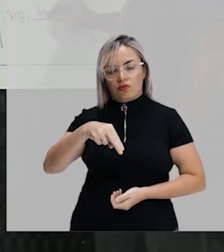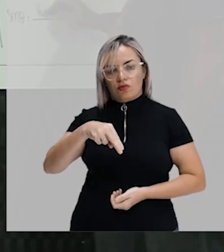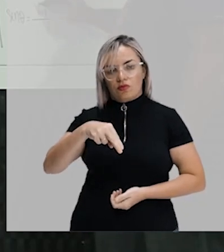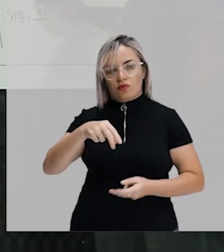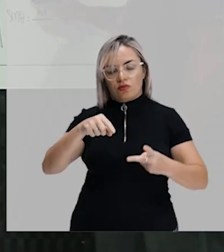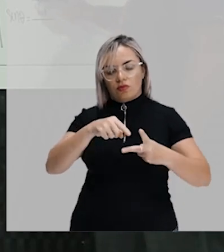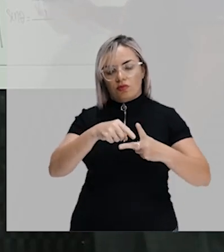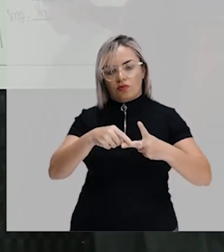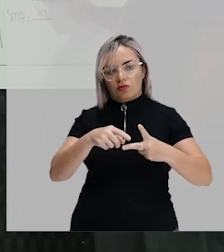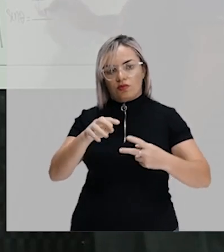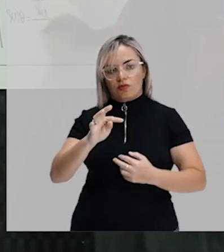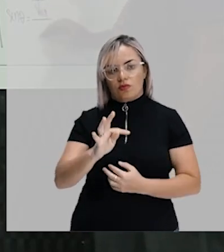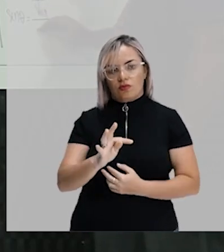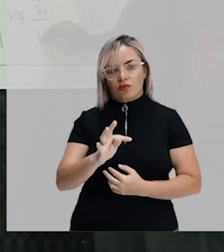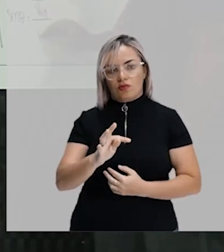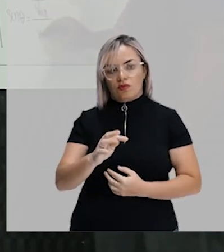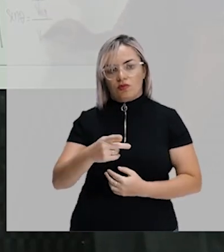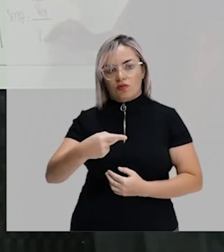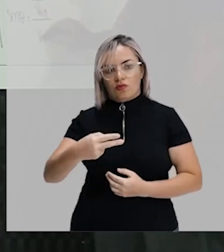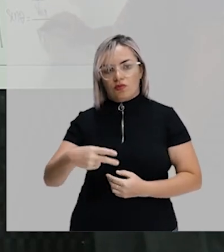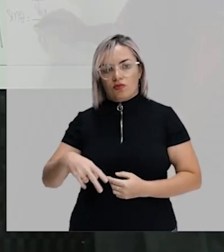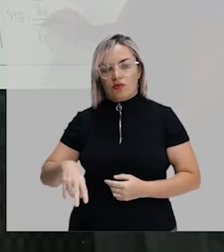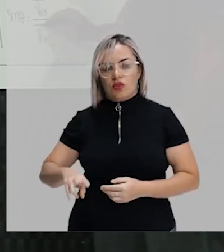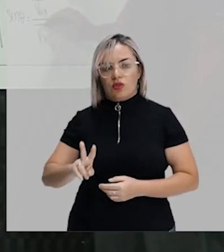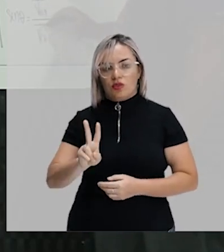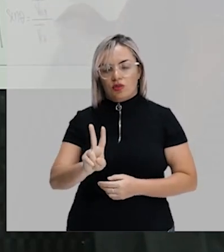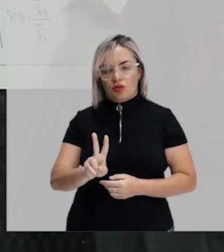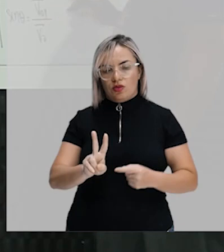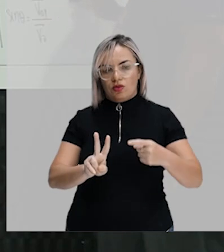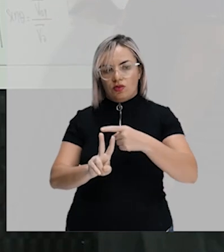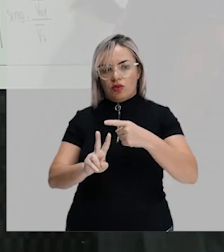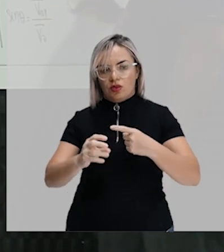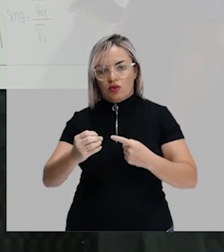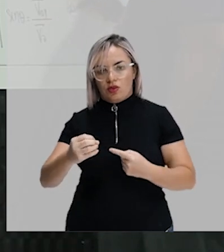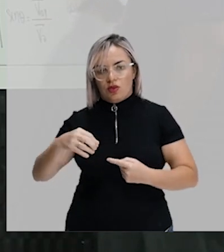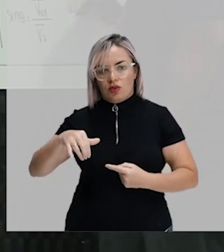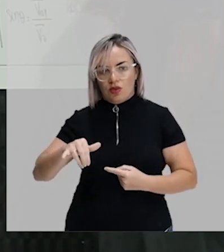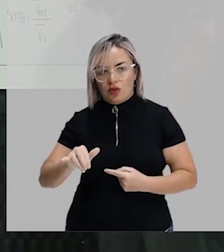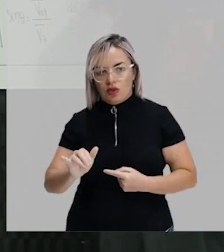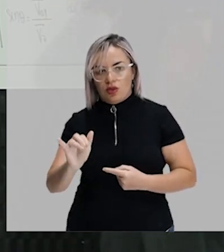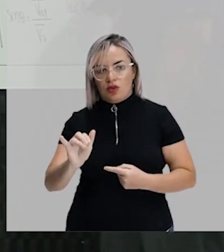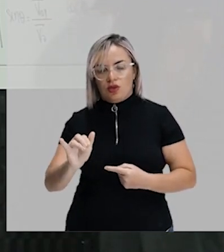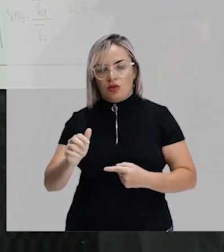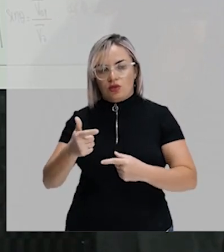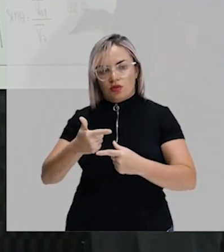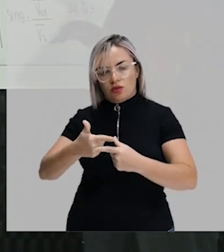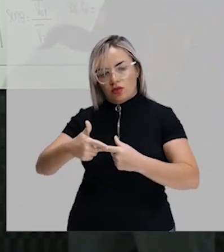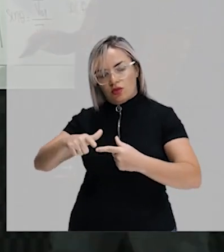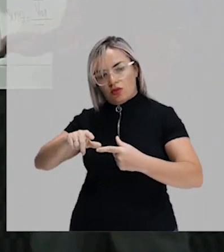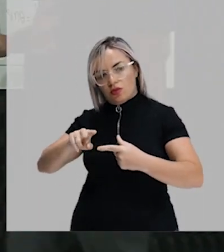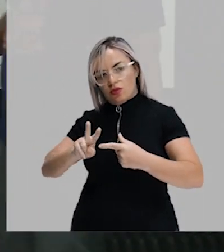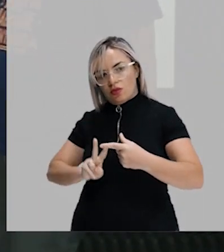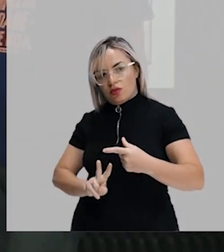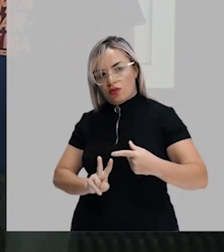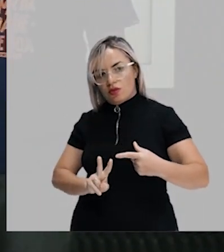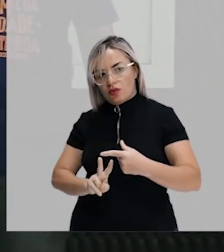vai ser, ó, VOY sobre VO, né? E o cosseno de θ